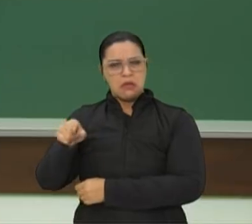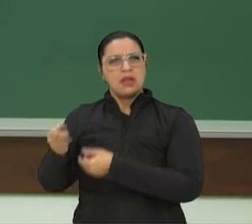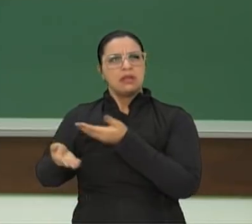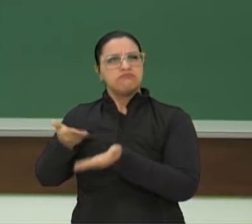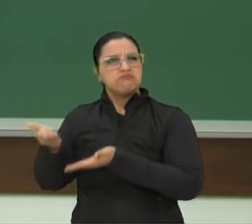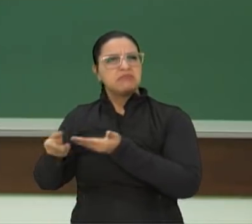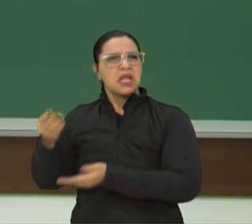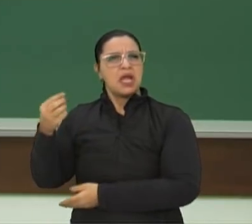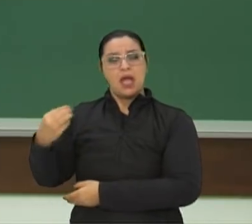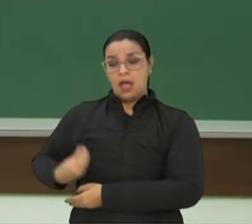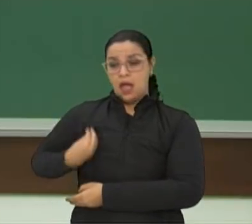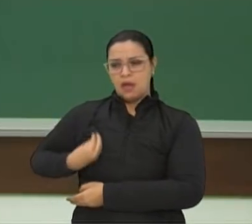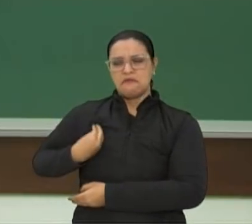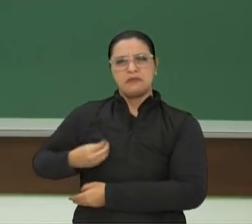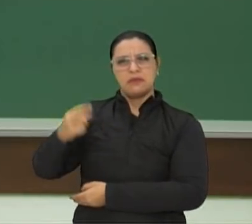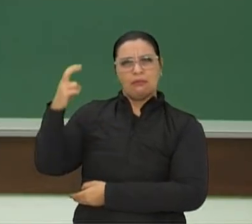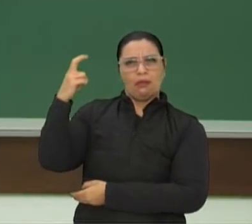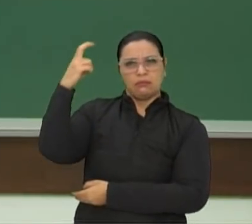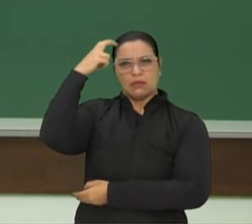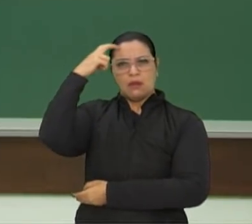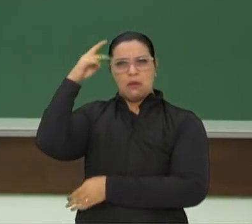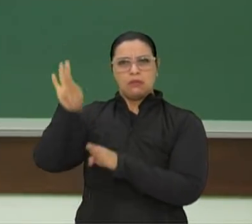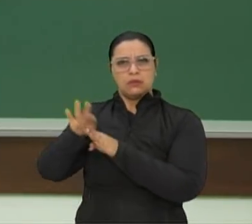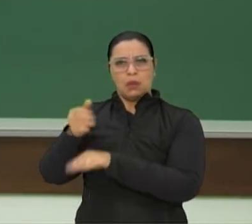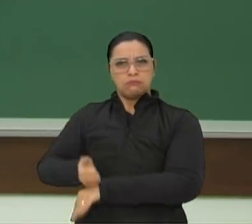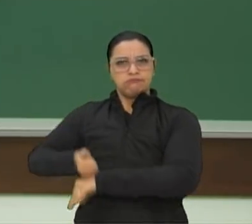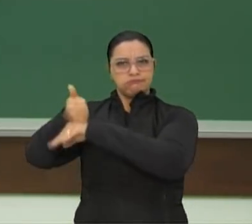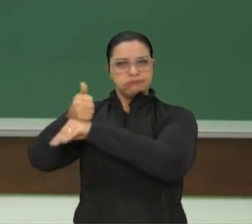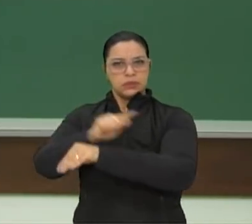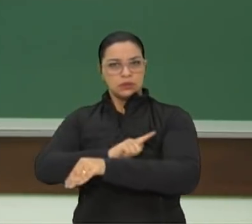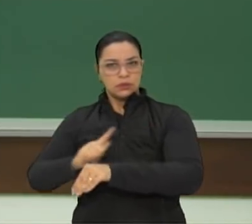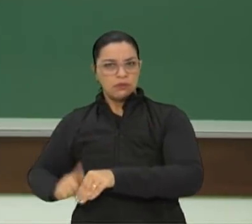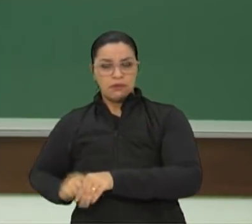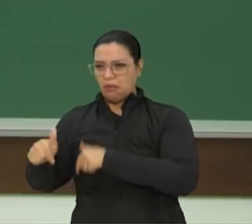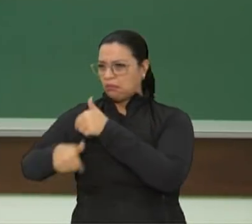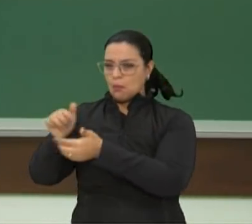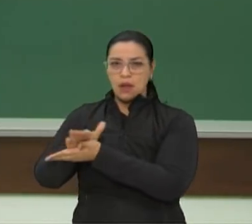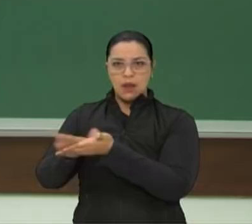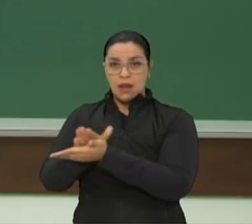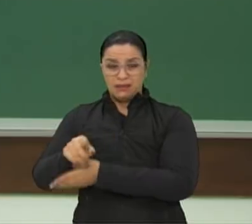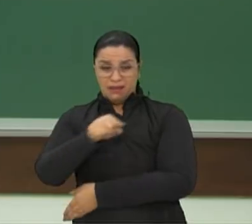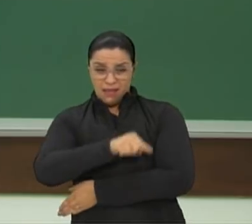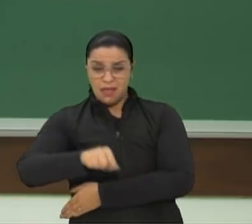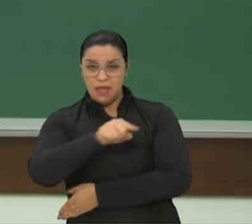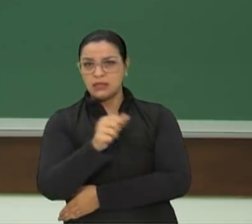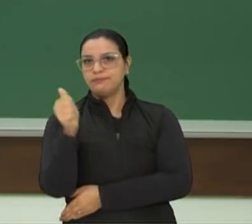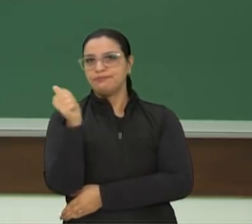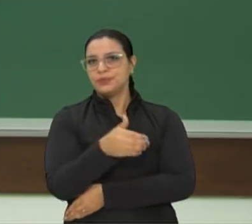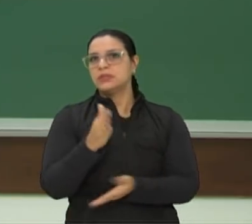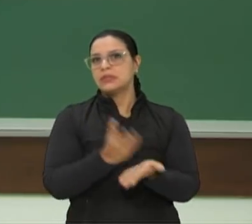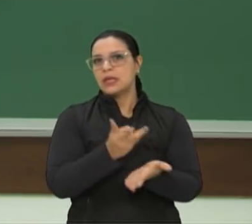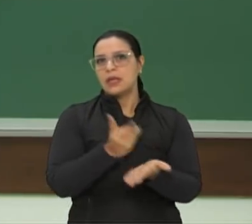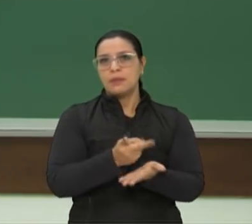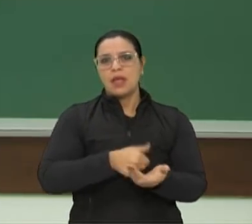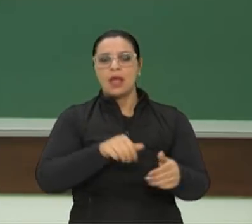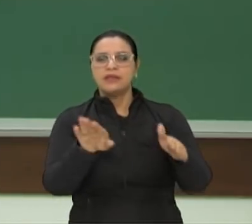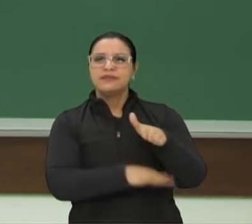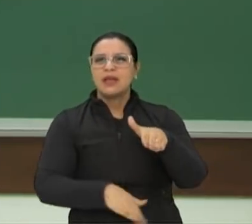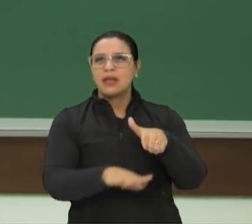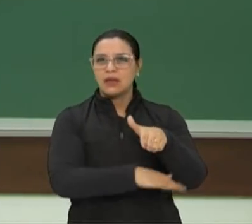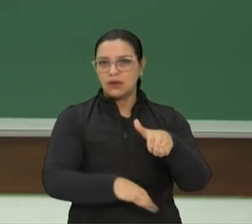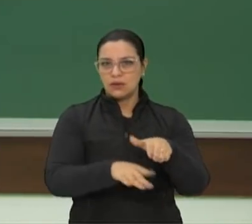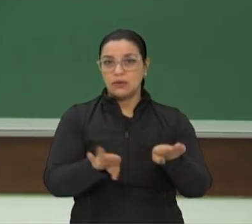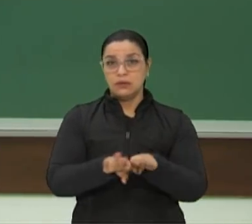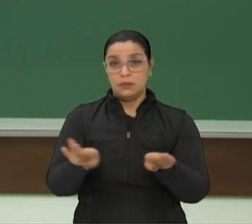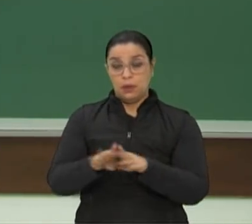vida mais intelectual, uma vida, né, de governança, né, e não ter que trabalhar, fazer o trabalho do dia a dia. Tá? O protestantismo